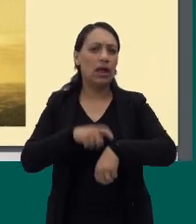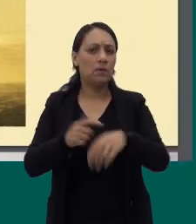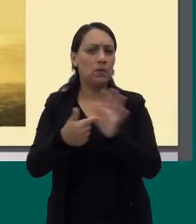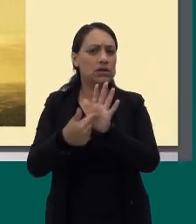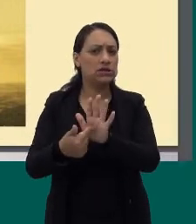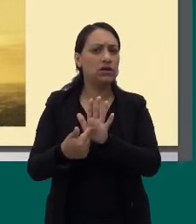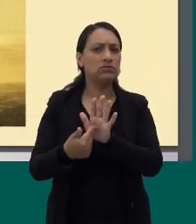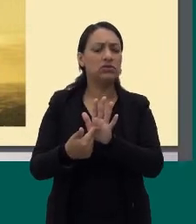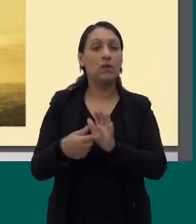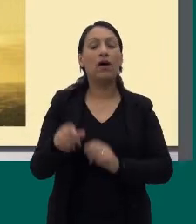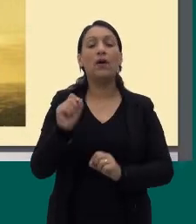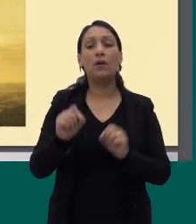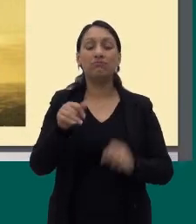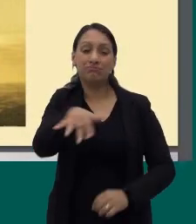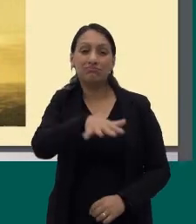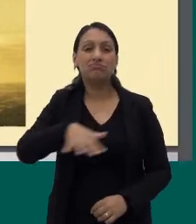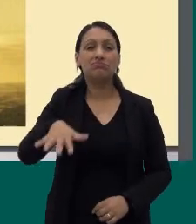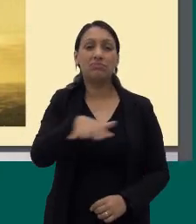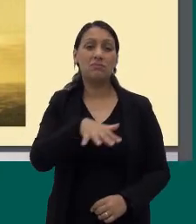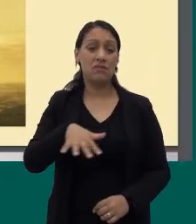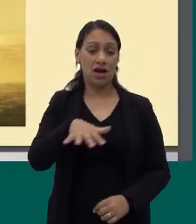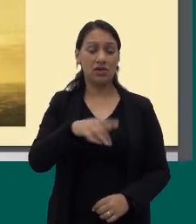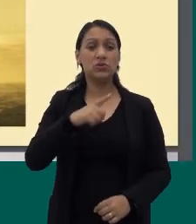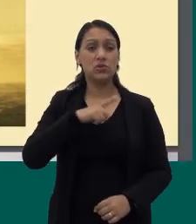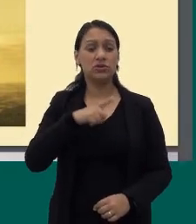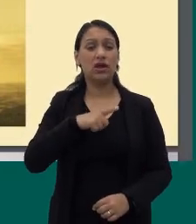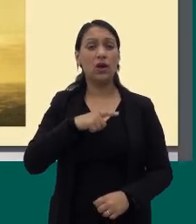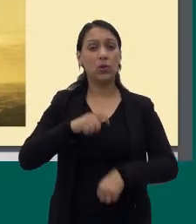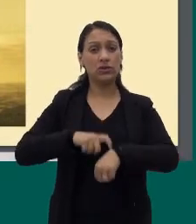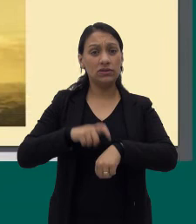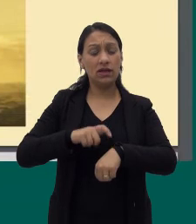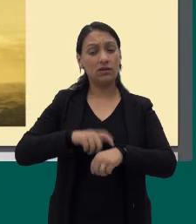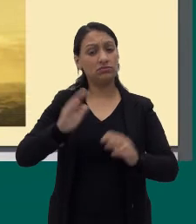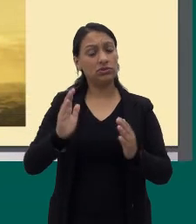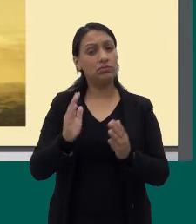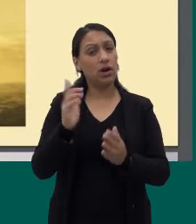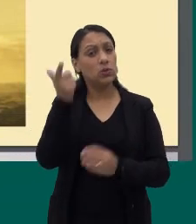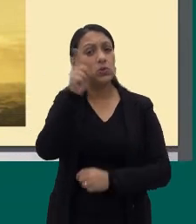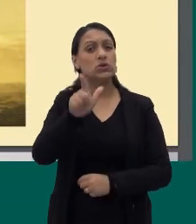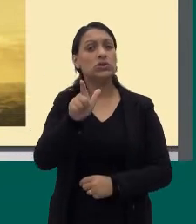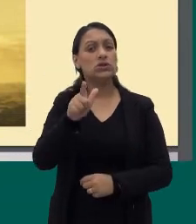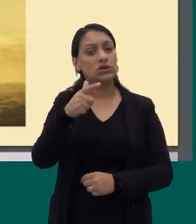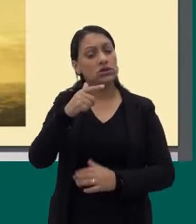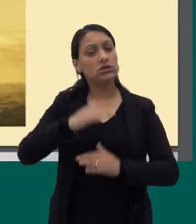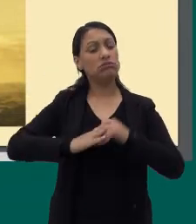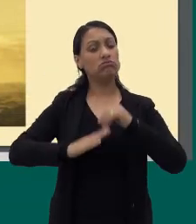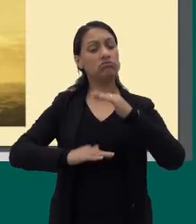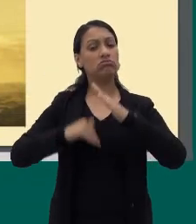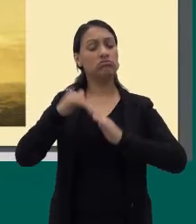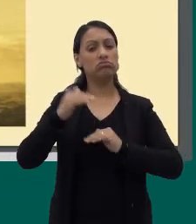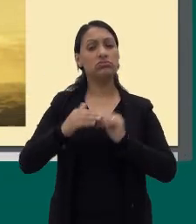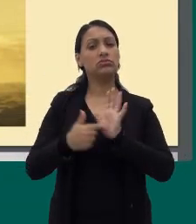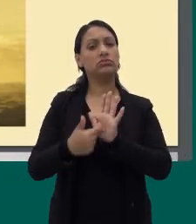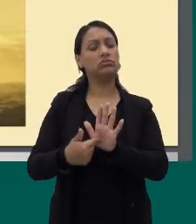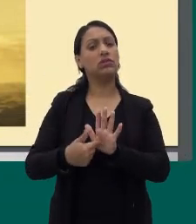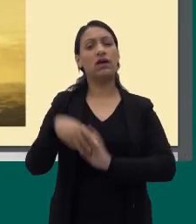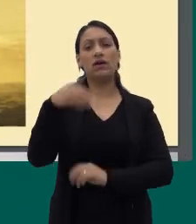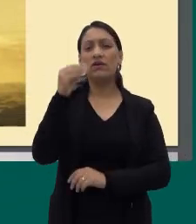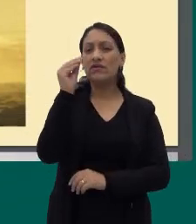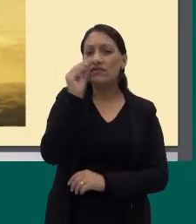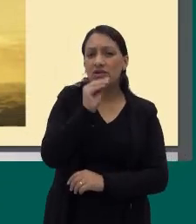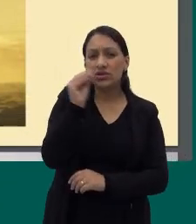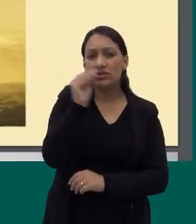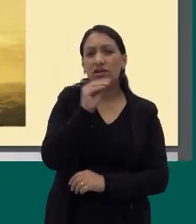Então, é deixar esse espaço para que se possa construir e acessar realmente a sua fragilidade, o seu vazio.